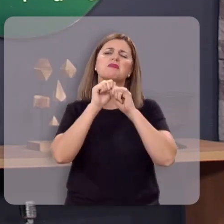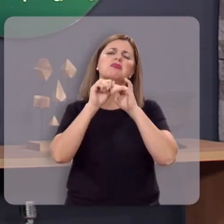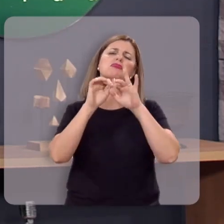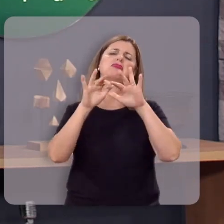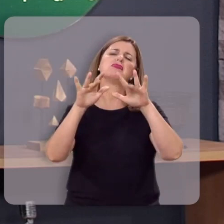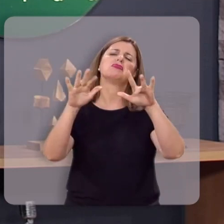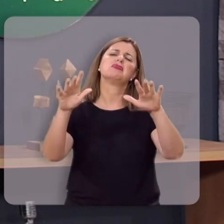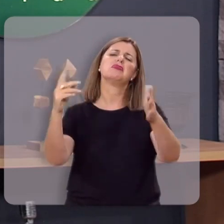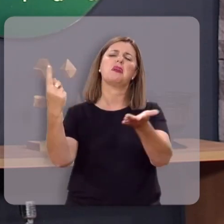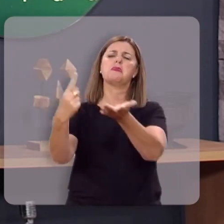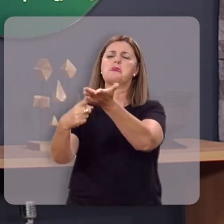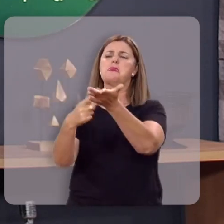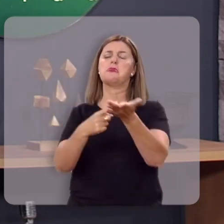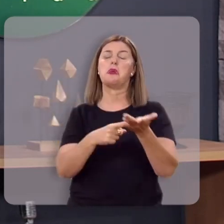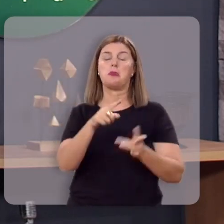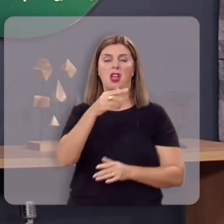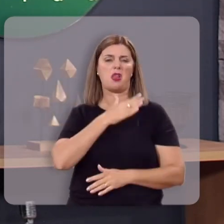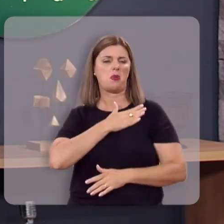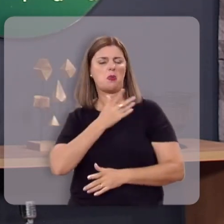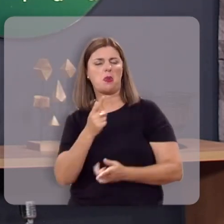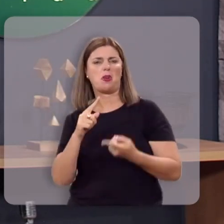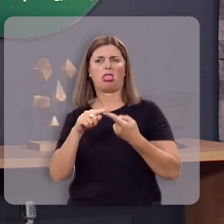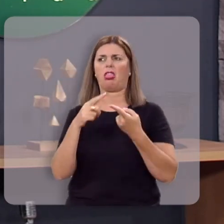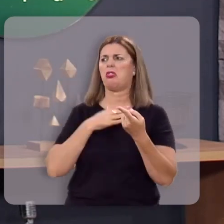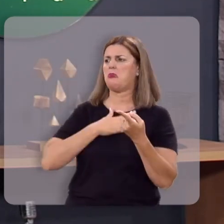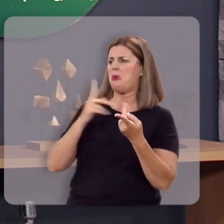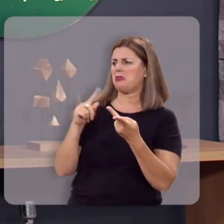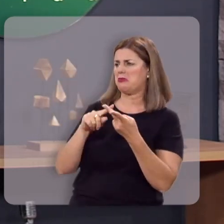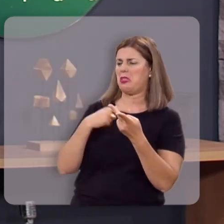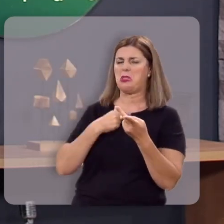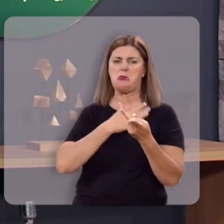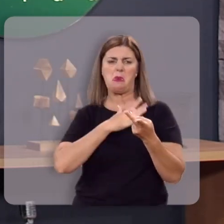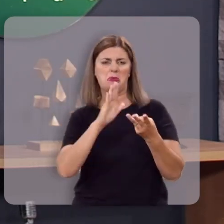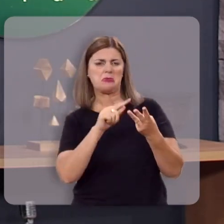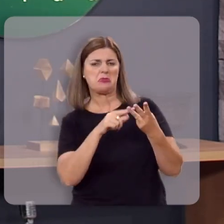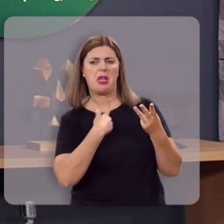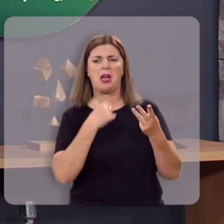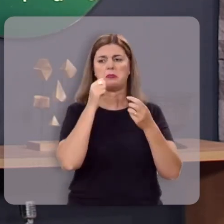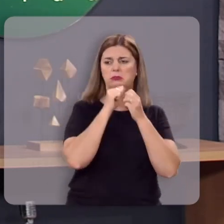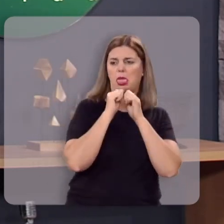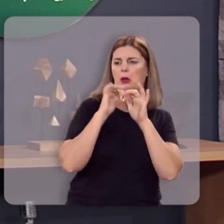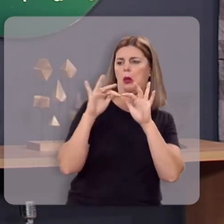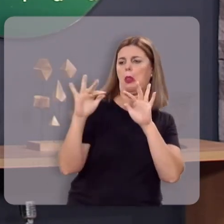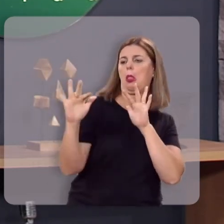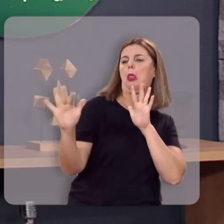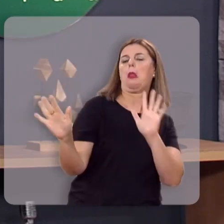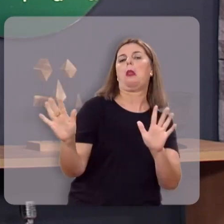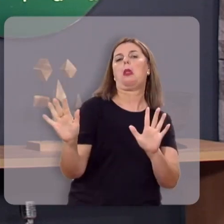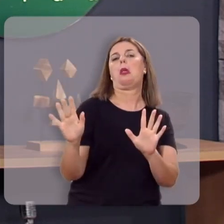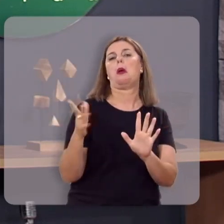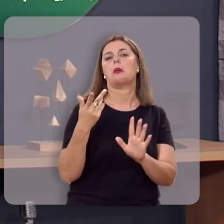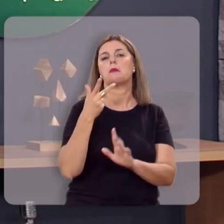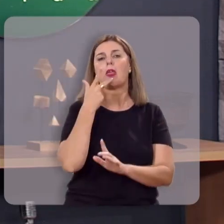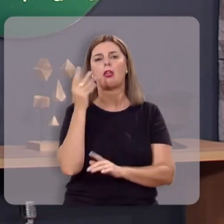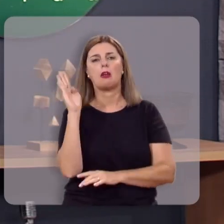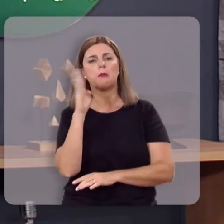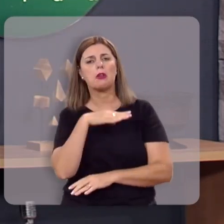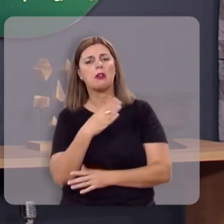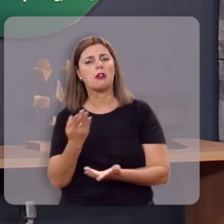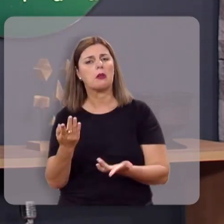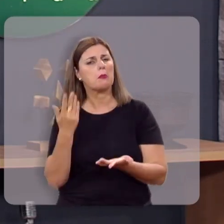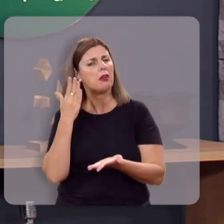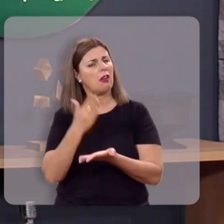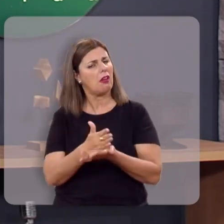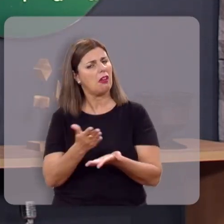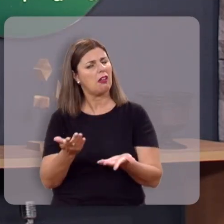vá espalhando notícias porque você não gosta do fulano, não gosta do beltrano, não gosta do ciclano, e você vai logo aí espalhando fake news. Não, para